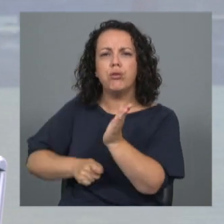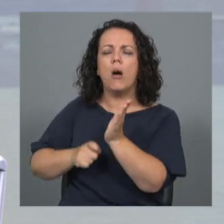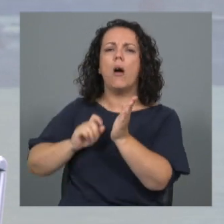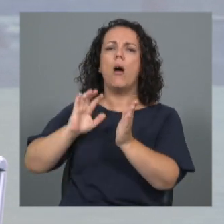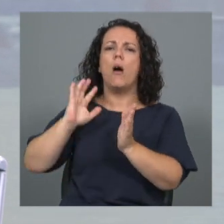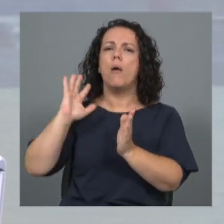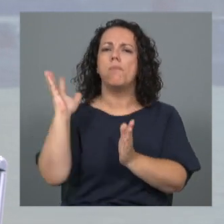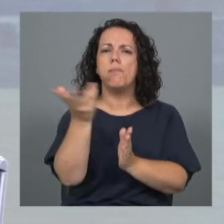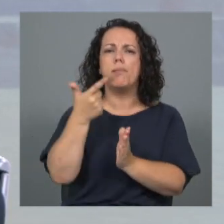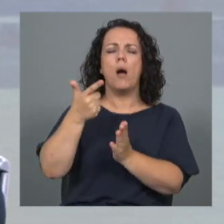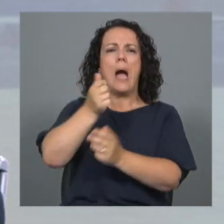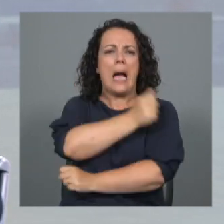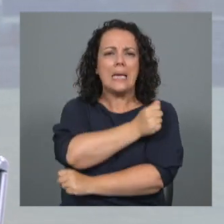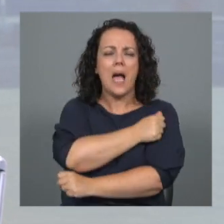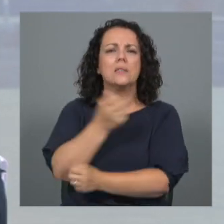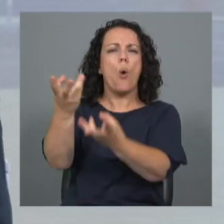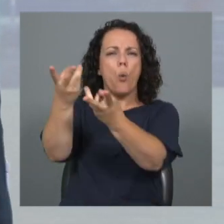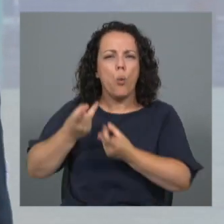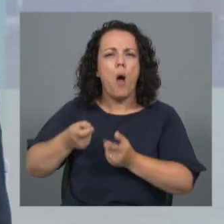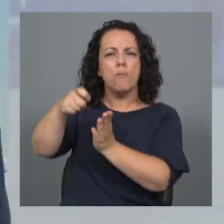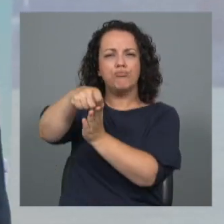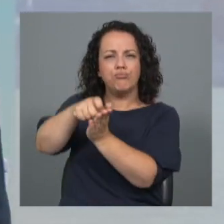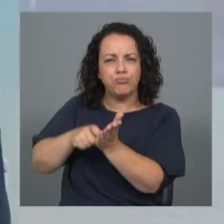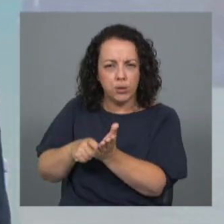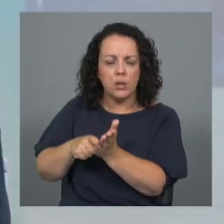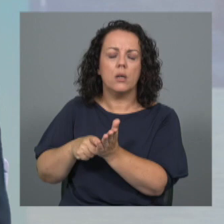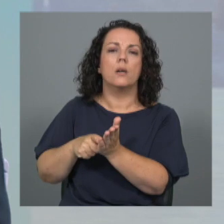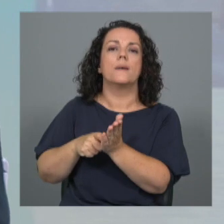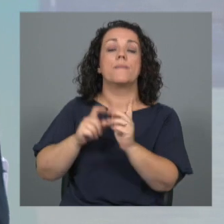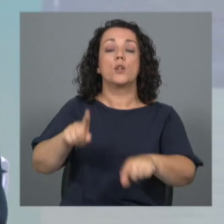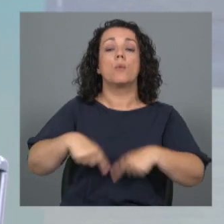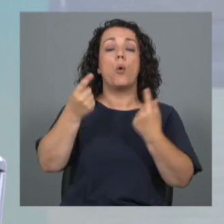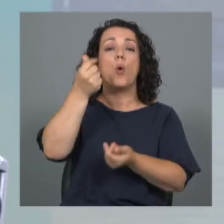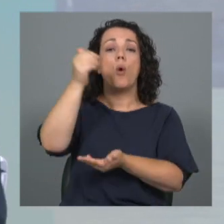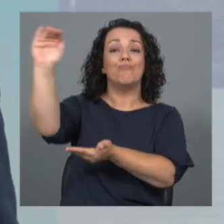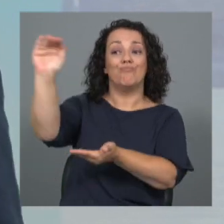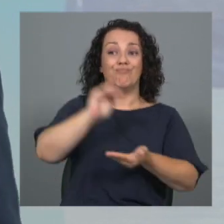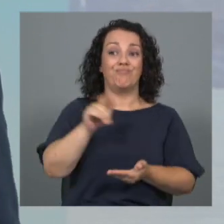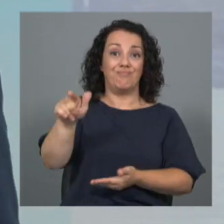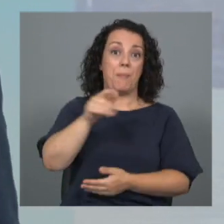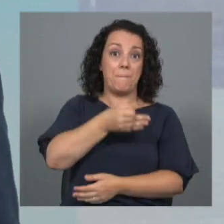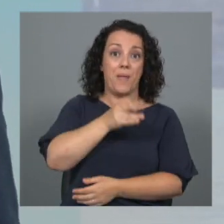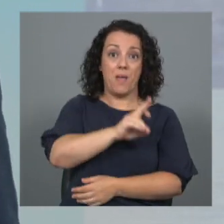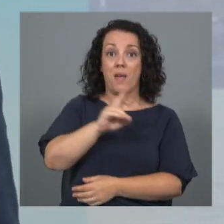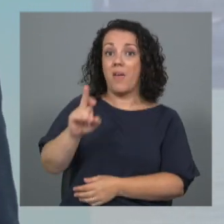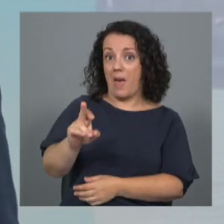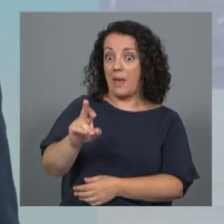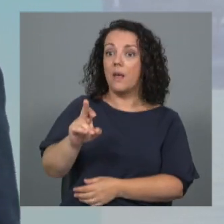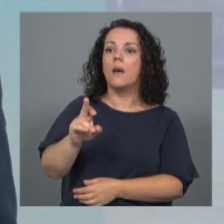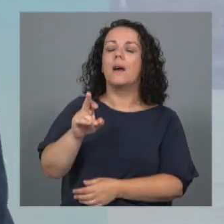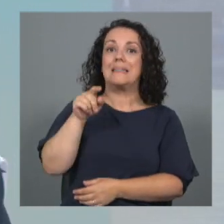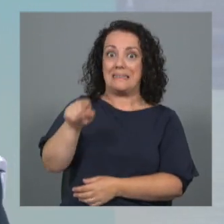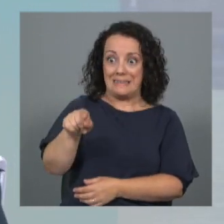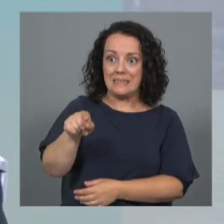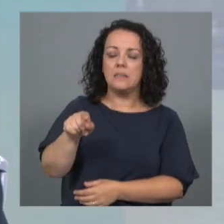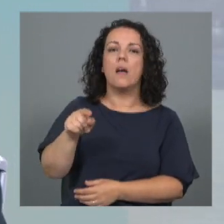estas respostas, e com recurso a verbas do PRR, vamos identificar esses edifícios que